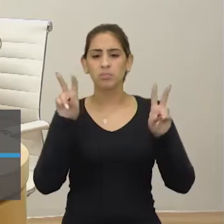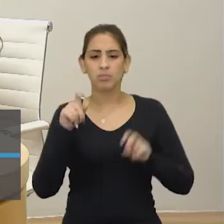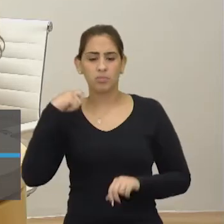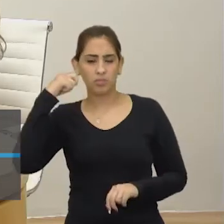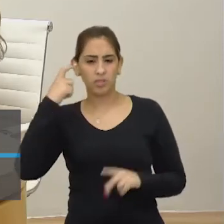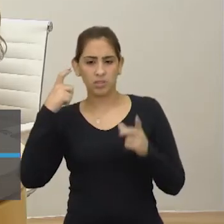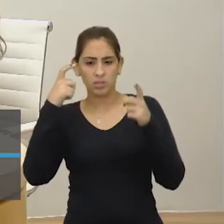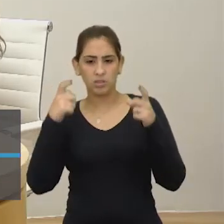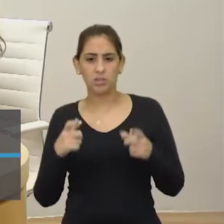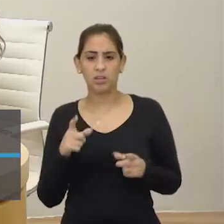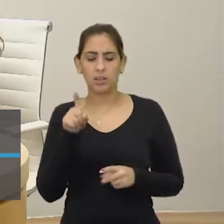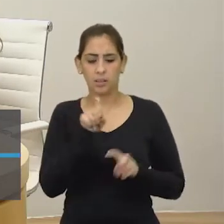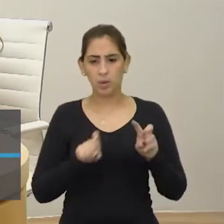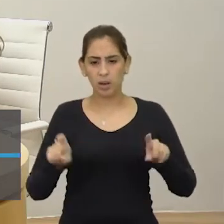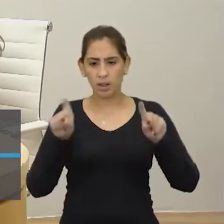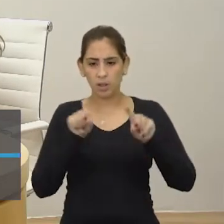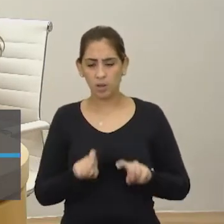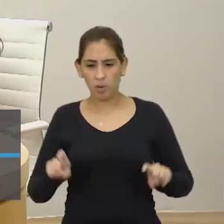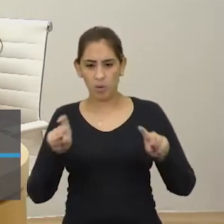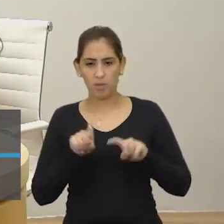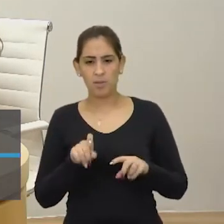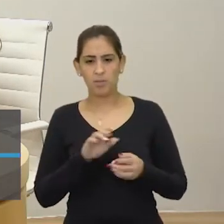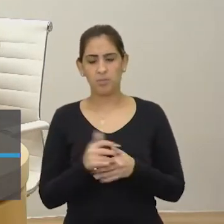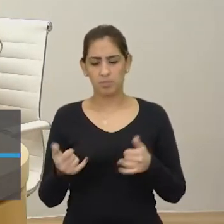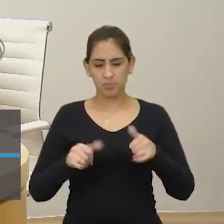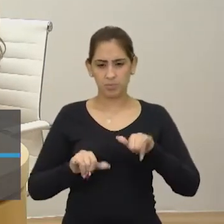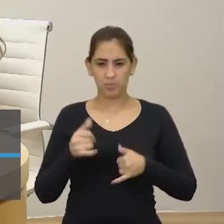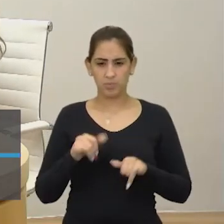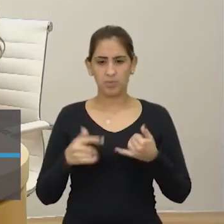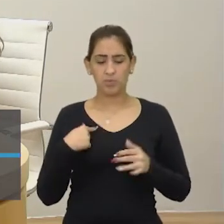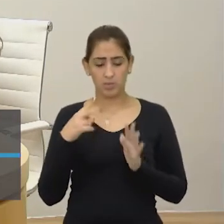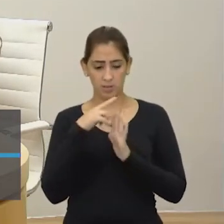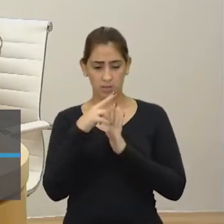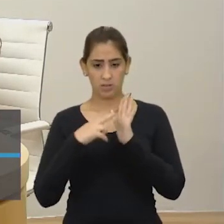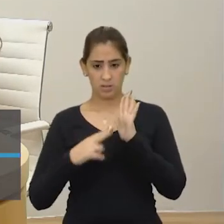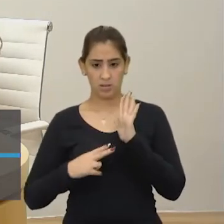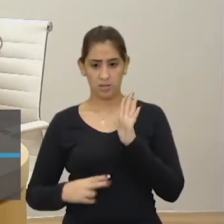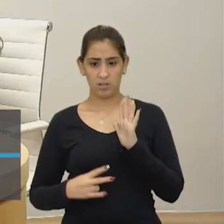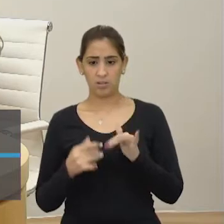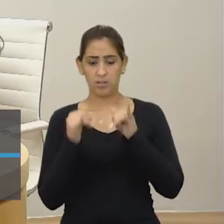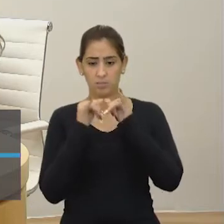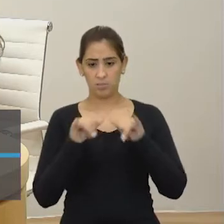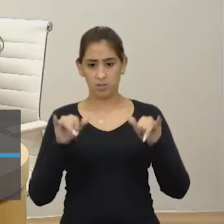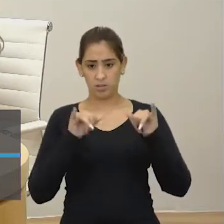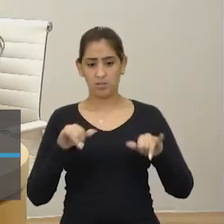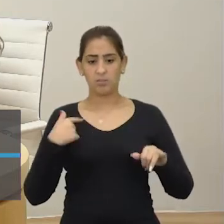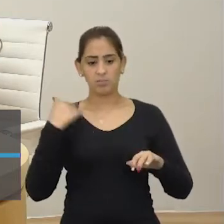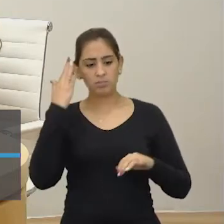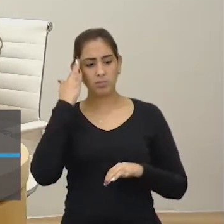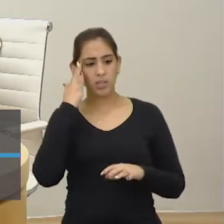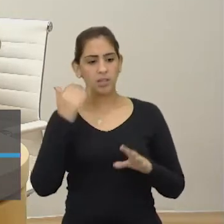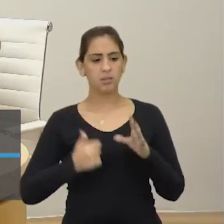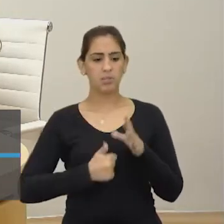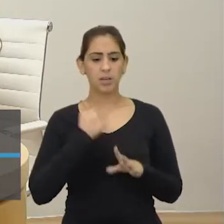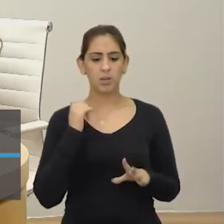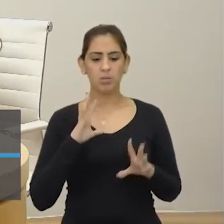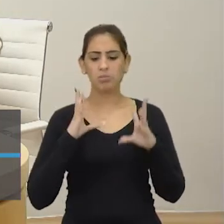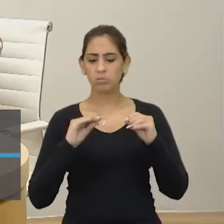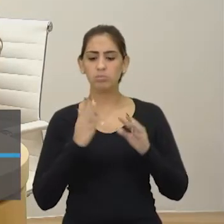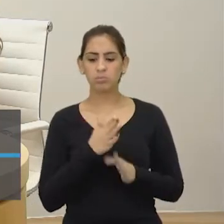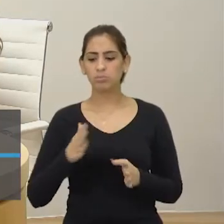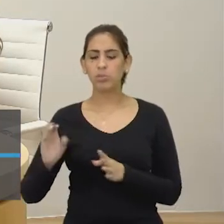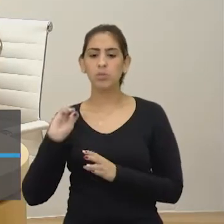onde, que foi em laboratório e tal. Então você vai ler, no caso eu li, reportagens para que eu pudesse me sintonizar, entender todo esse processo que a gente